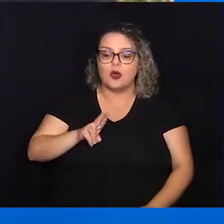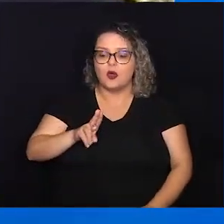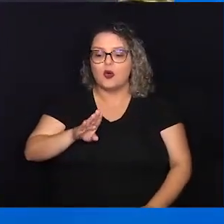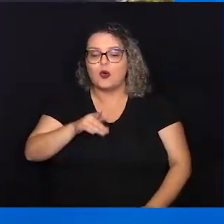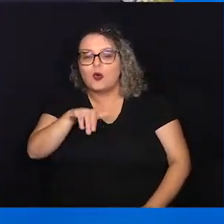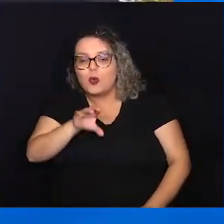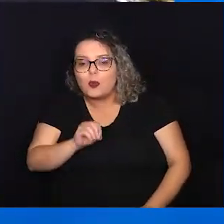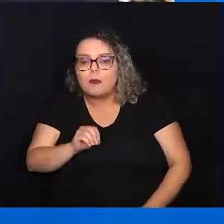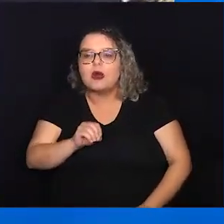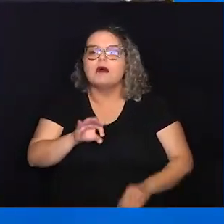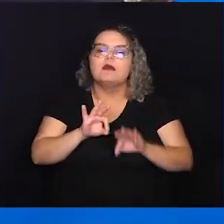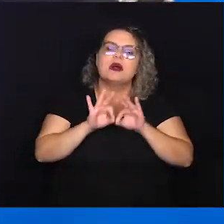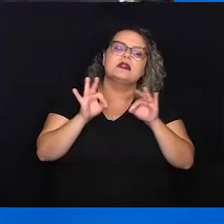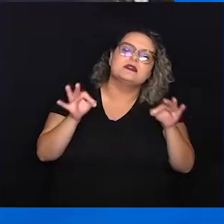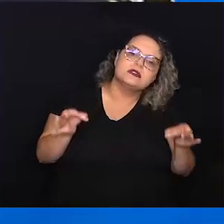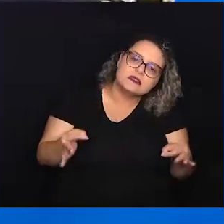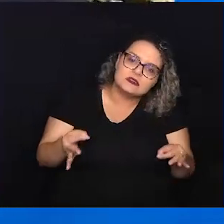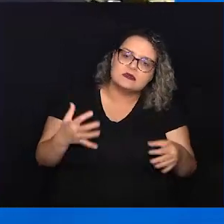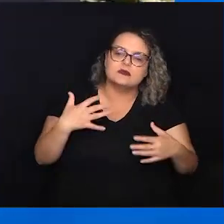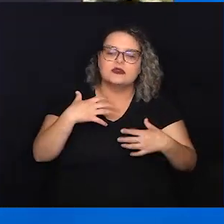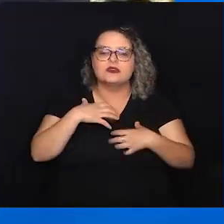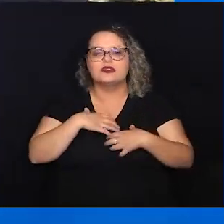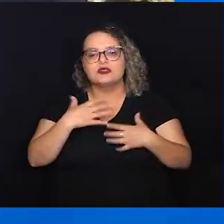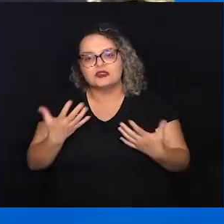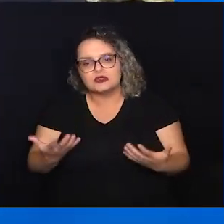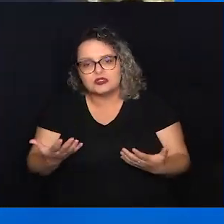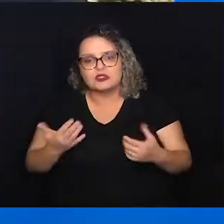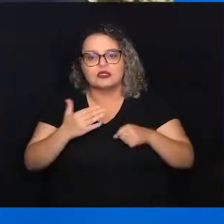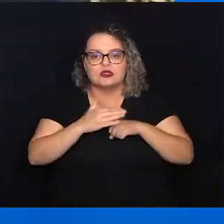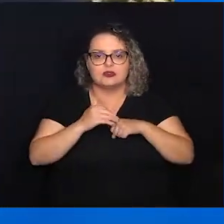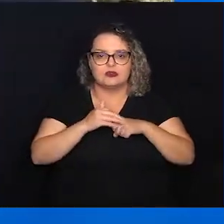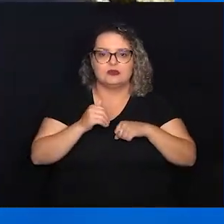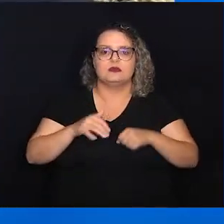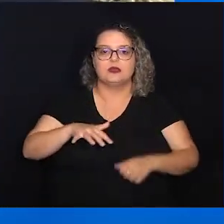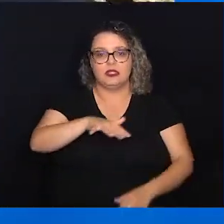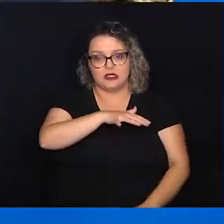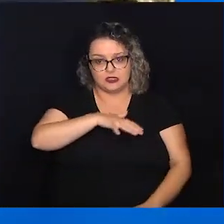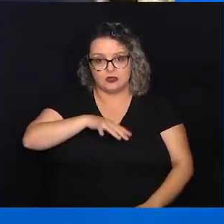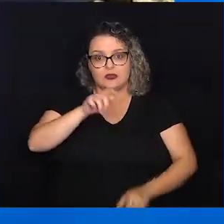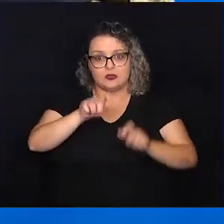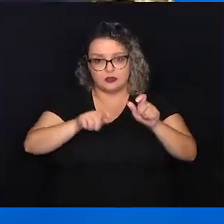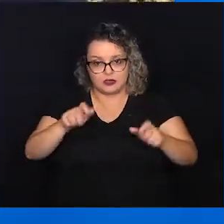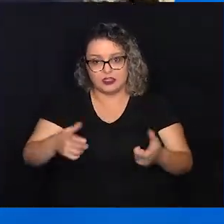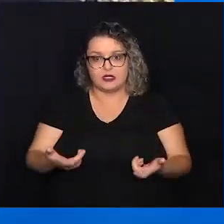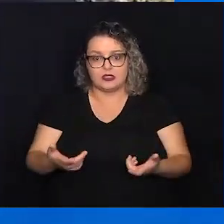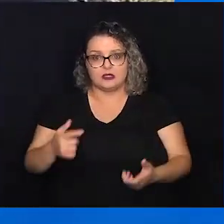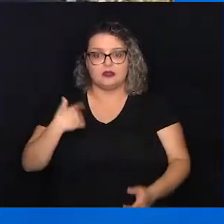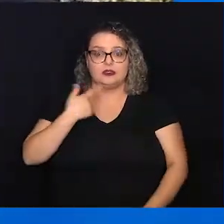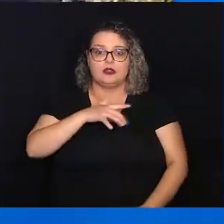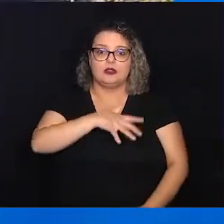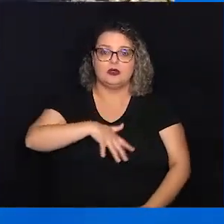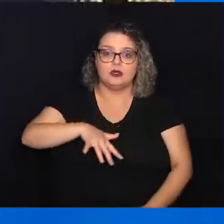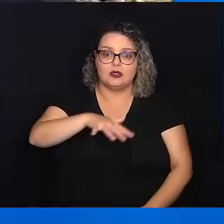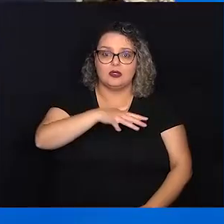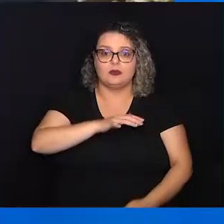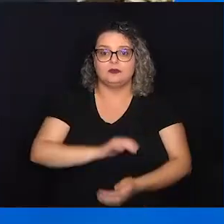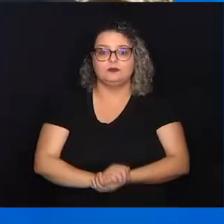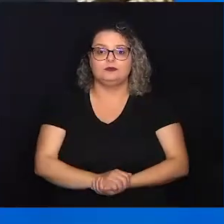Rubão, até pela sua simplicidade, pelo seu jeito, pelo seu carinho que tem pelo território e pelas pessoas da nossa